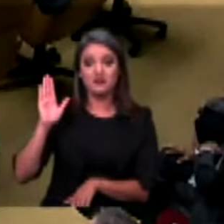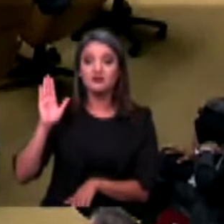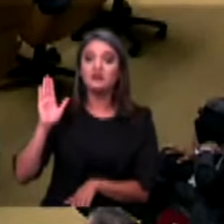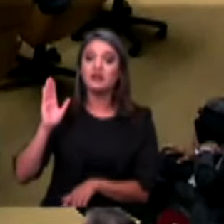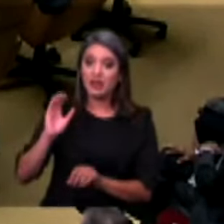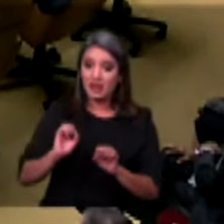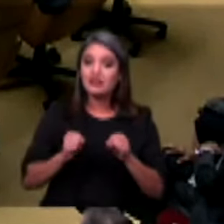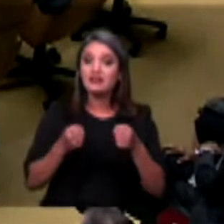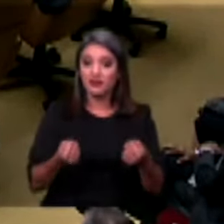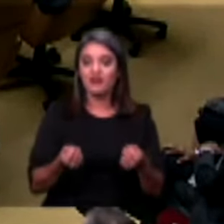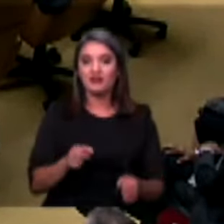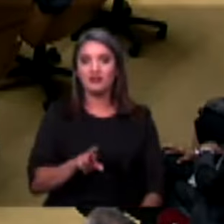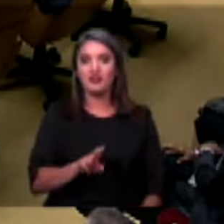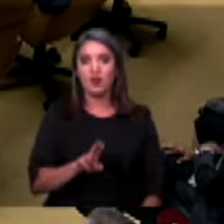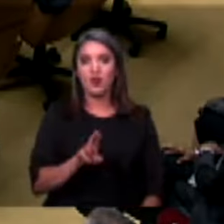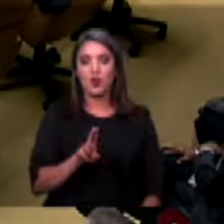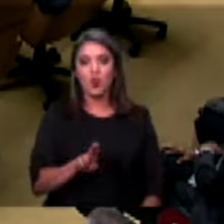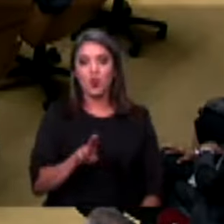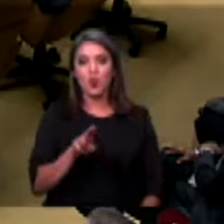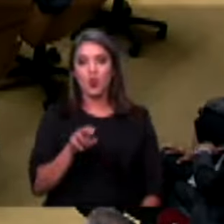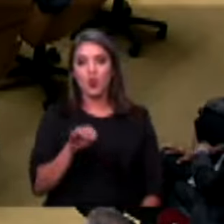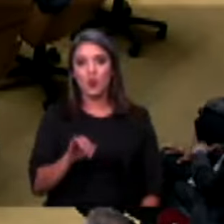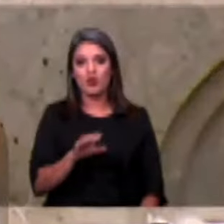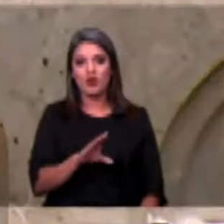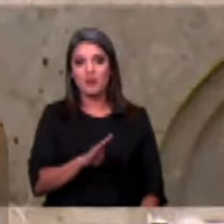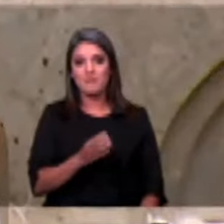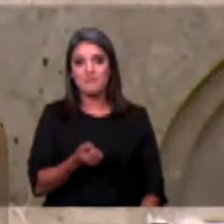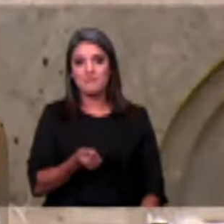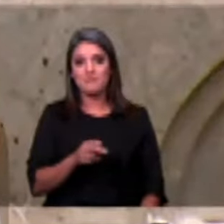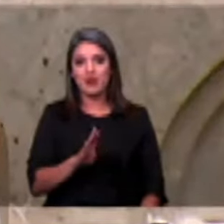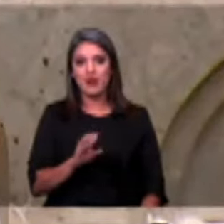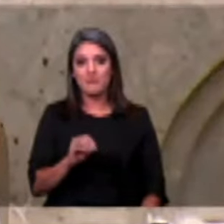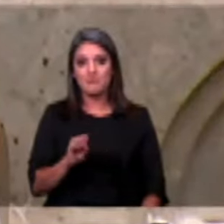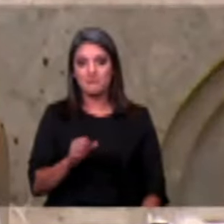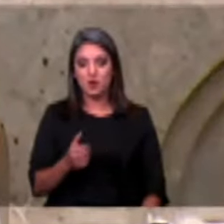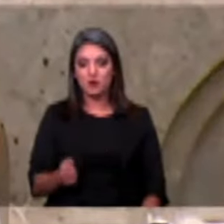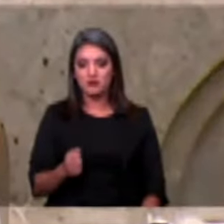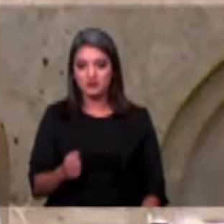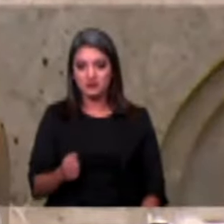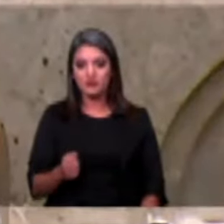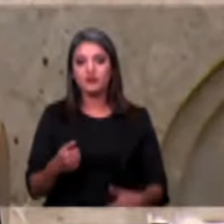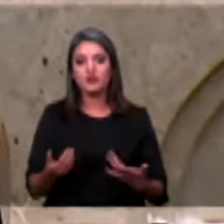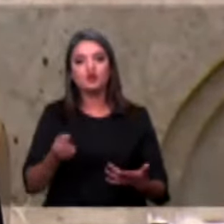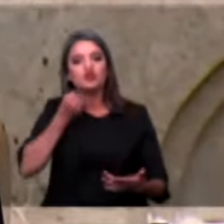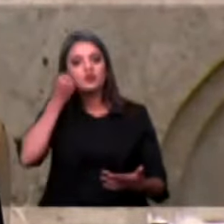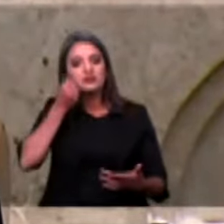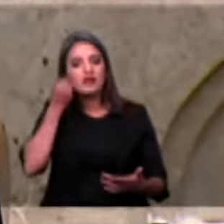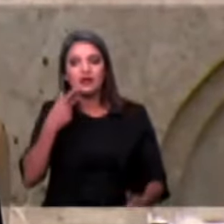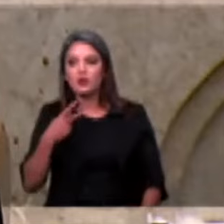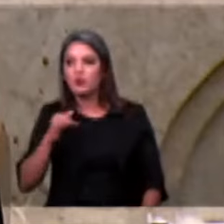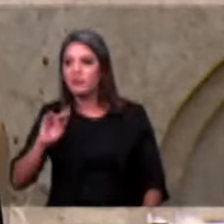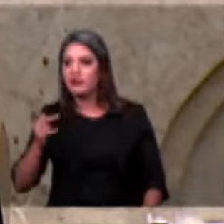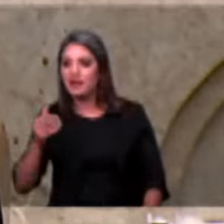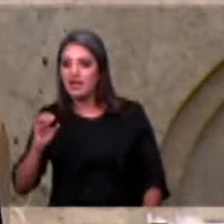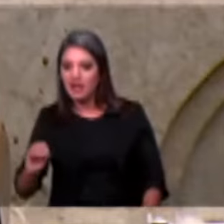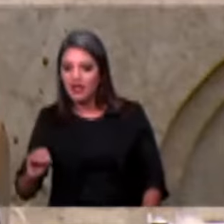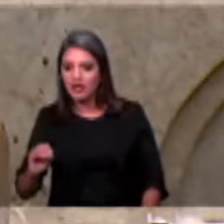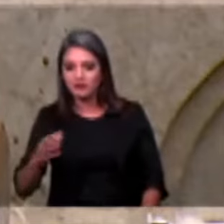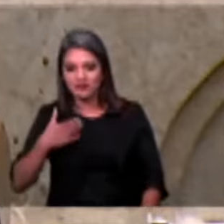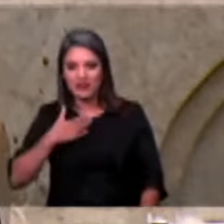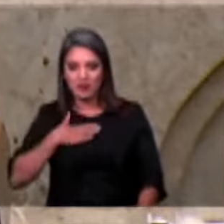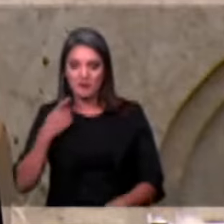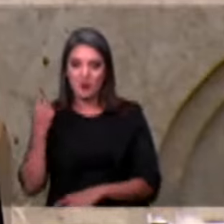defendeu Rui Barbosa, em célebre debate parlamentar com o senador Pinheiro Machado, o senador do meu